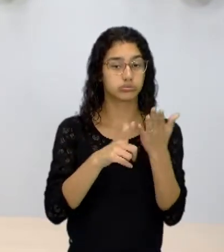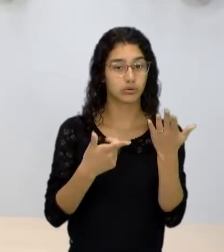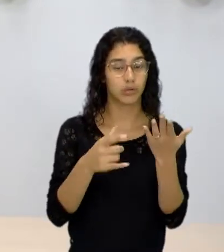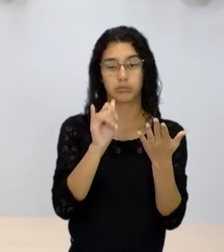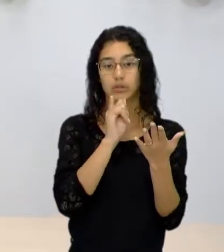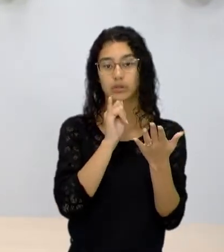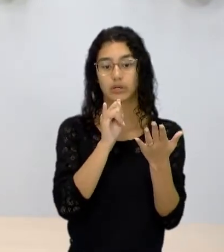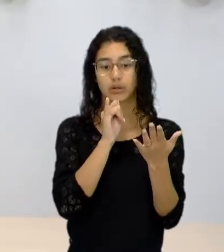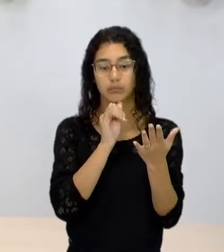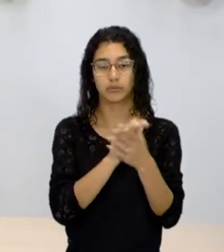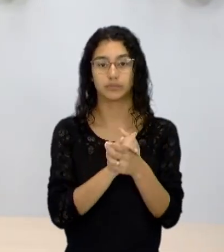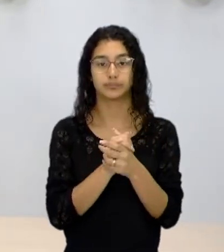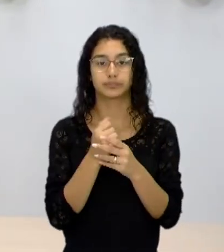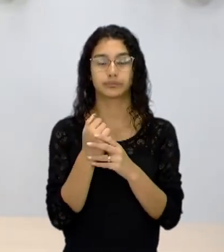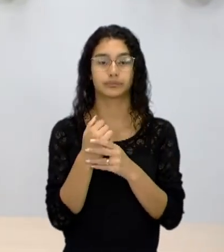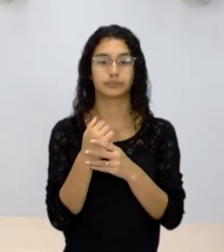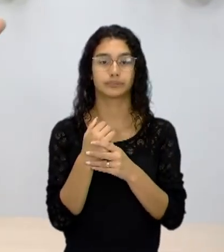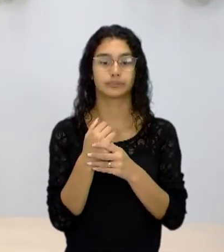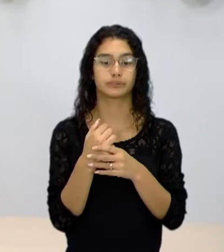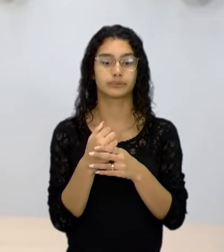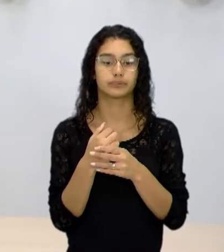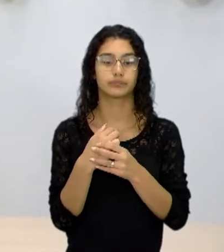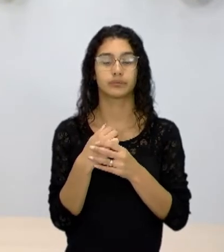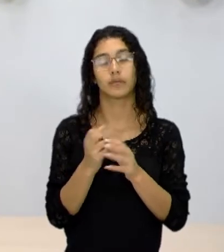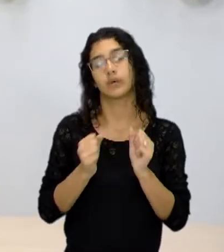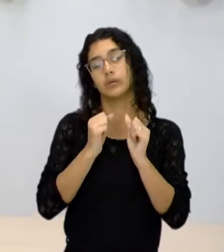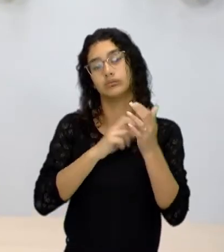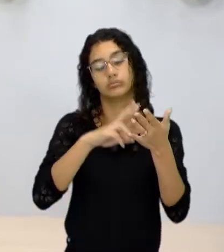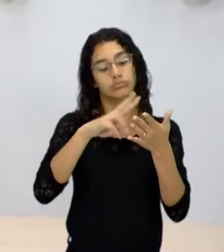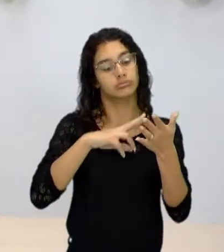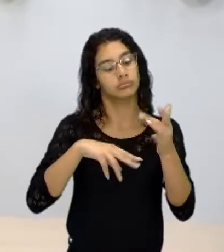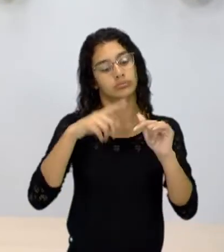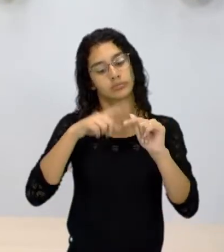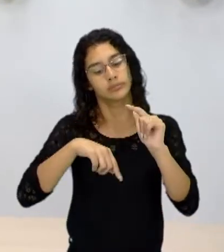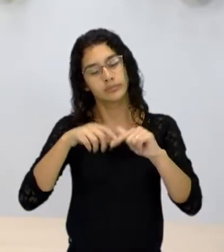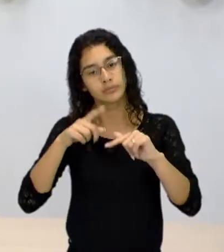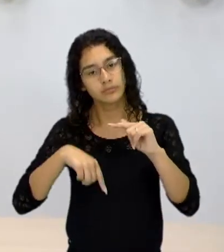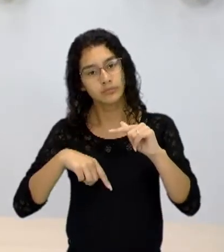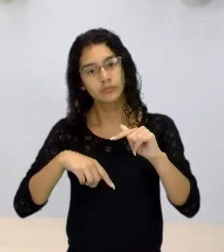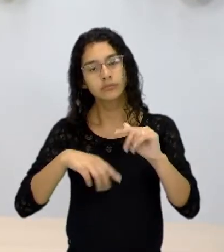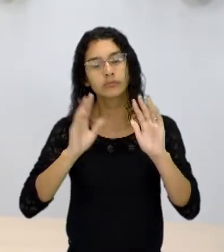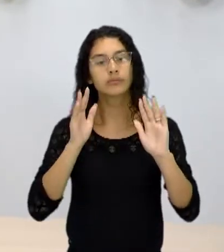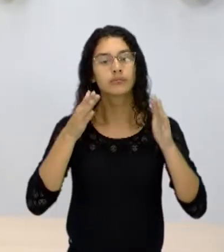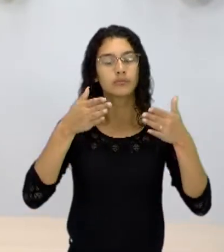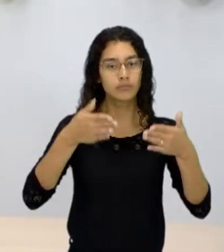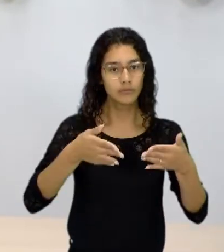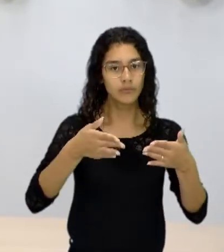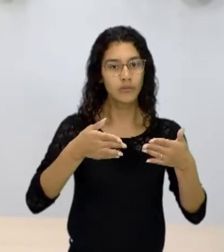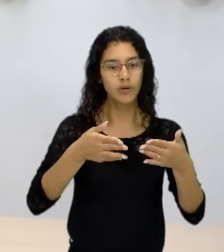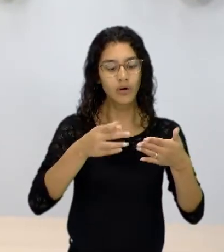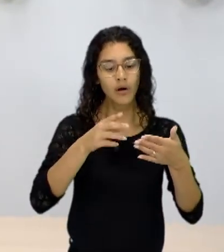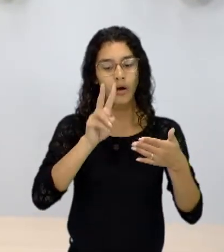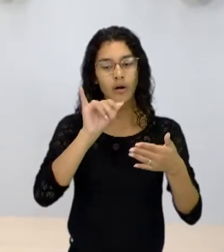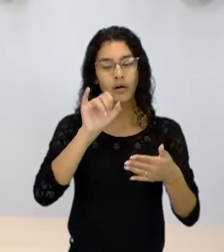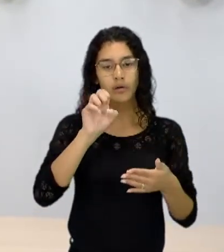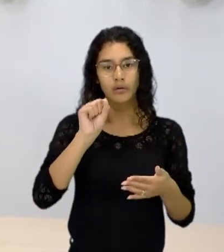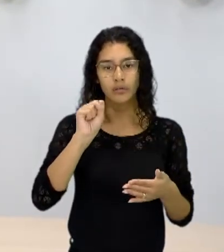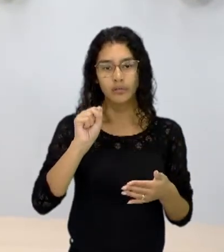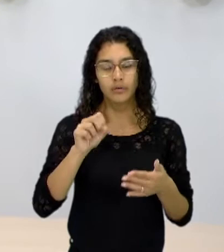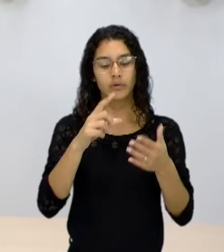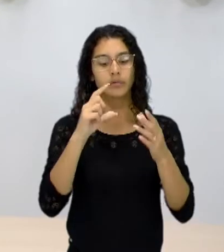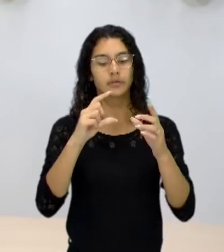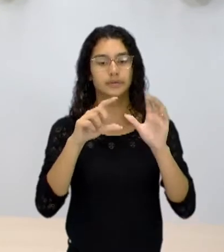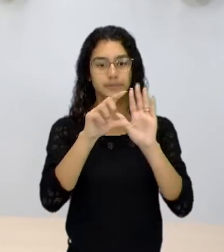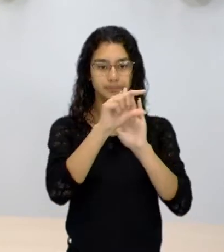São Paulo, no caso dele, pode ser que você leia uma matéria que esteja direcionada para um viés e a charge